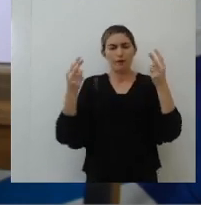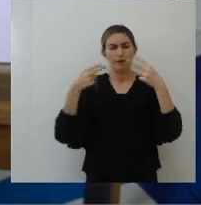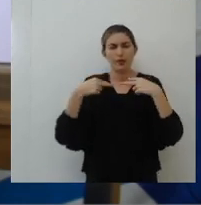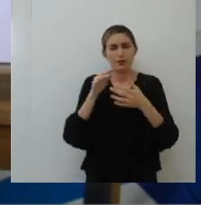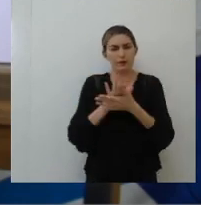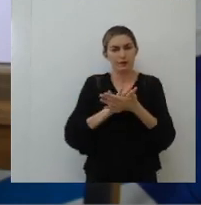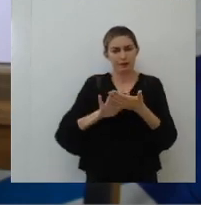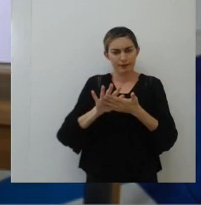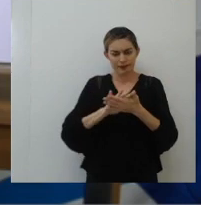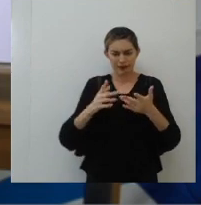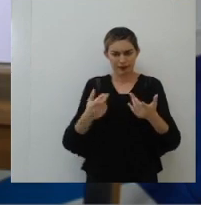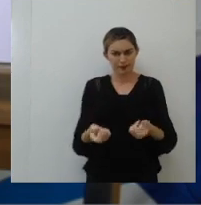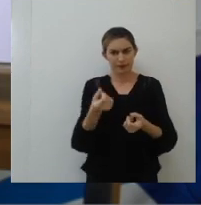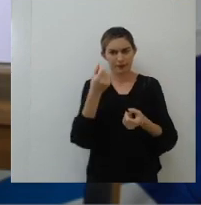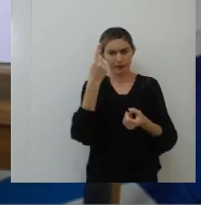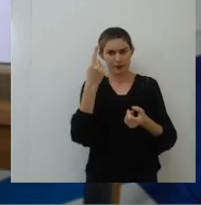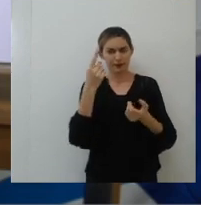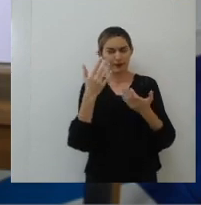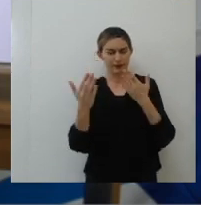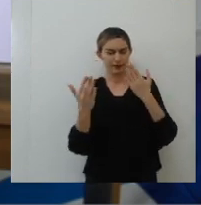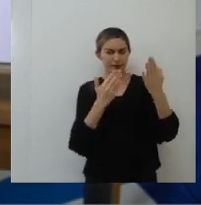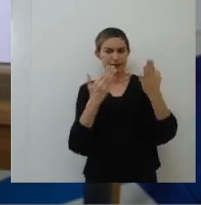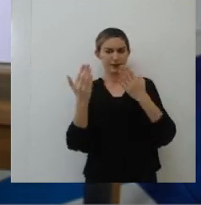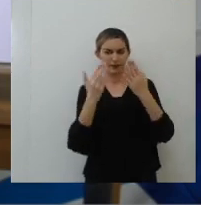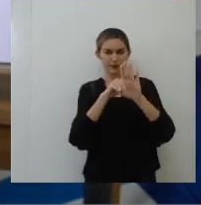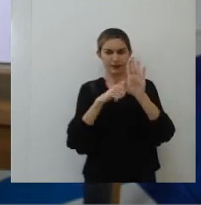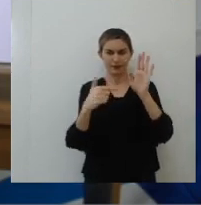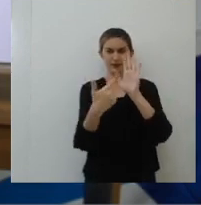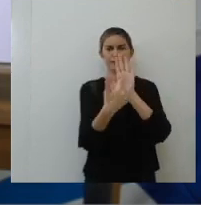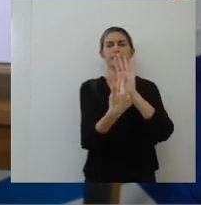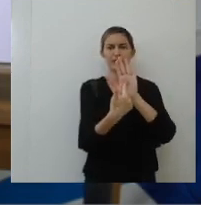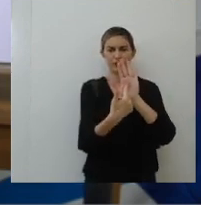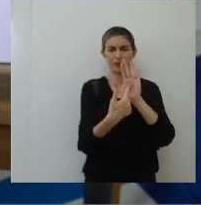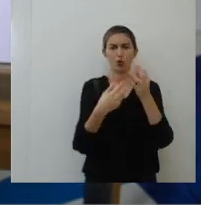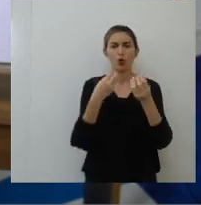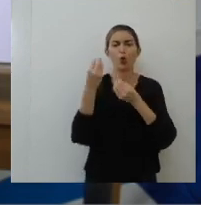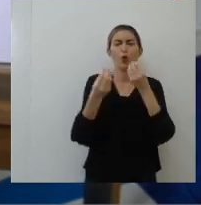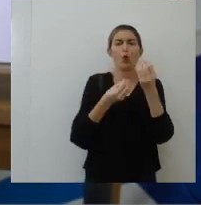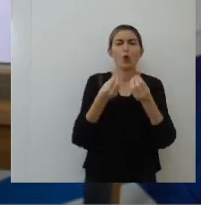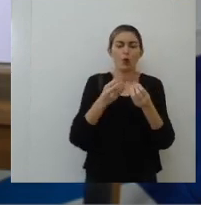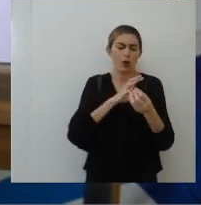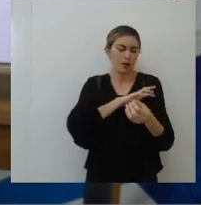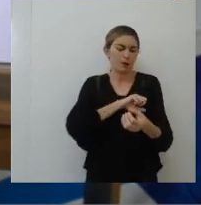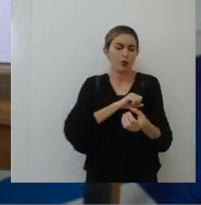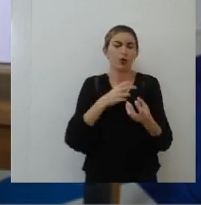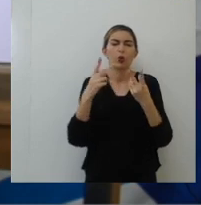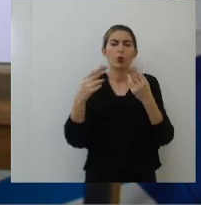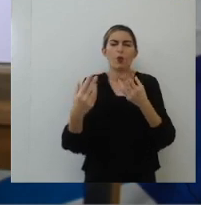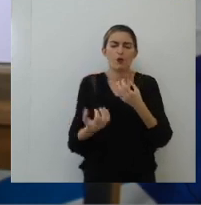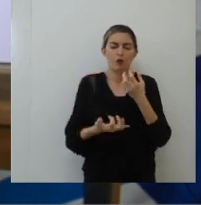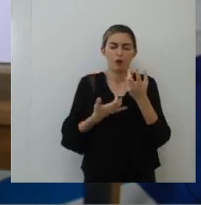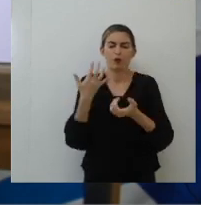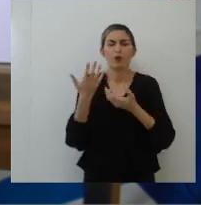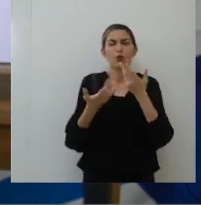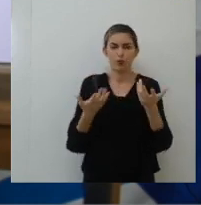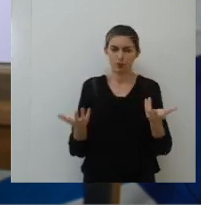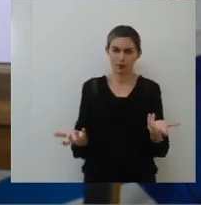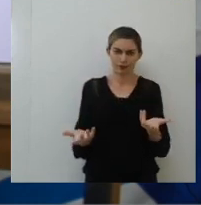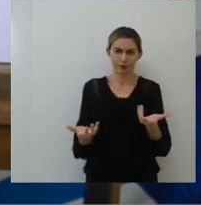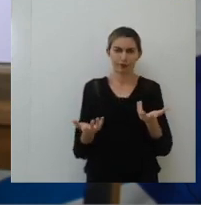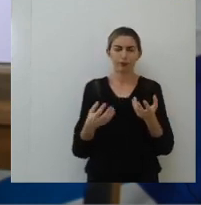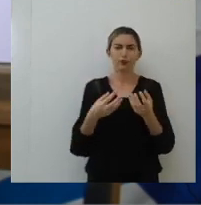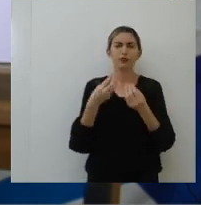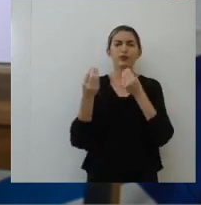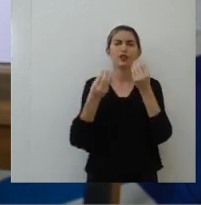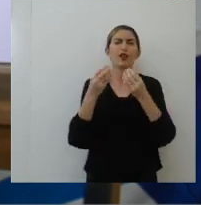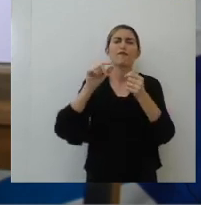já apresenta o elemento comparativo, a conjunção. Ó, amor é como fogo que arde sem se ver. Se Camões fizesse assim, né? Amor